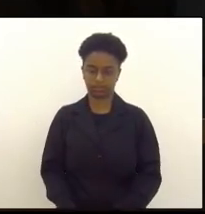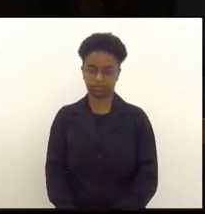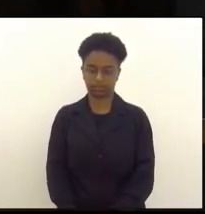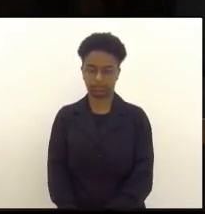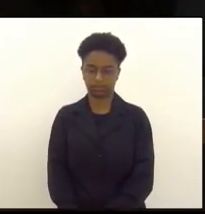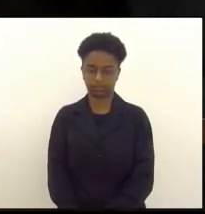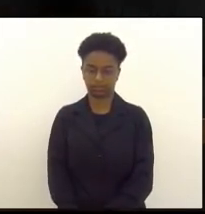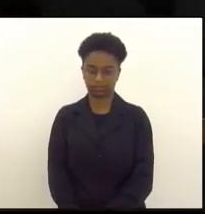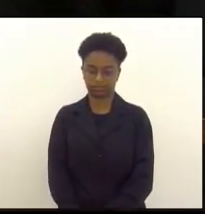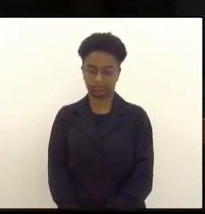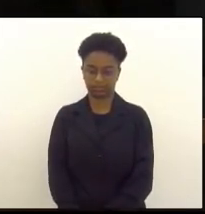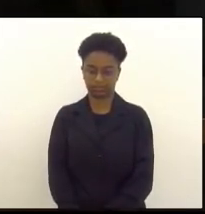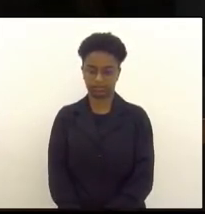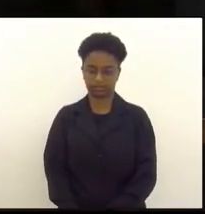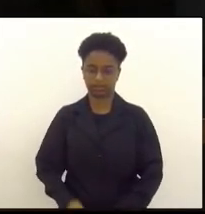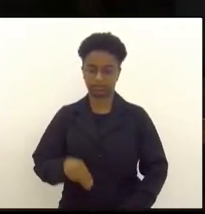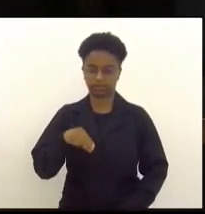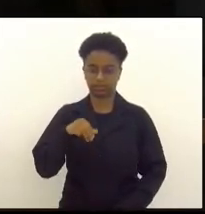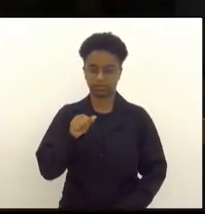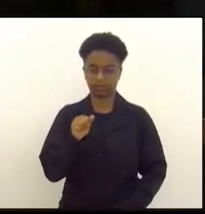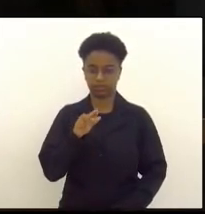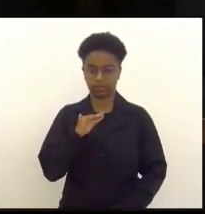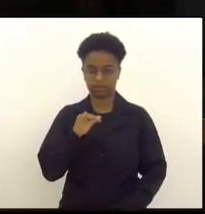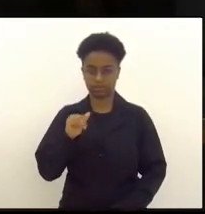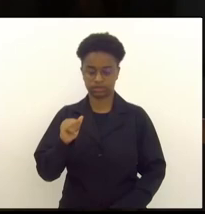Doutora Márcia